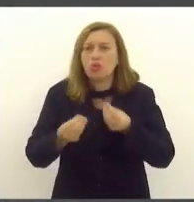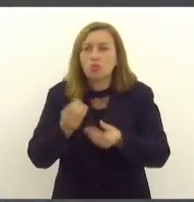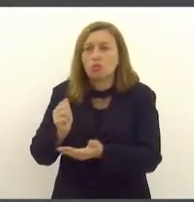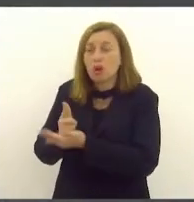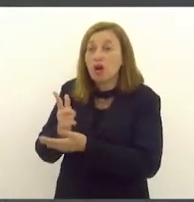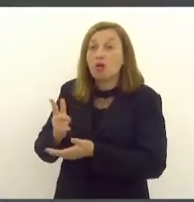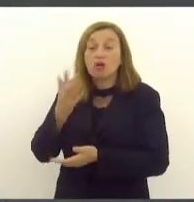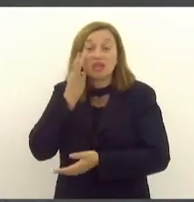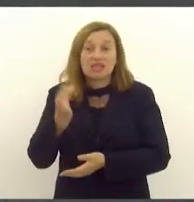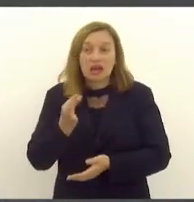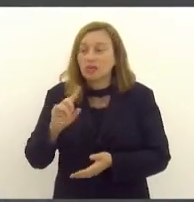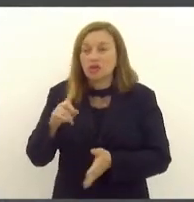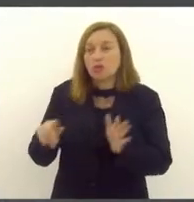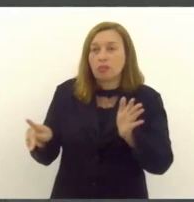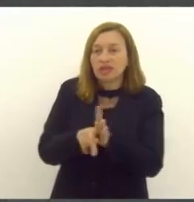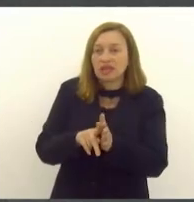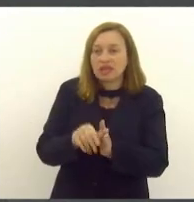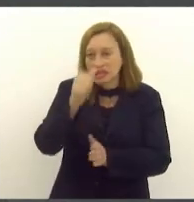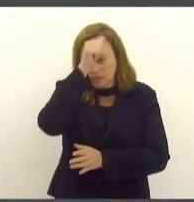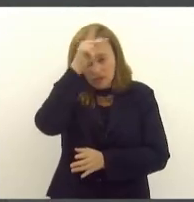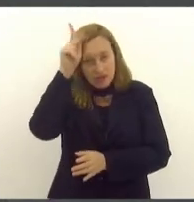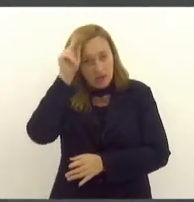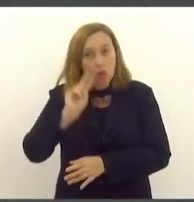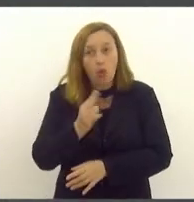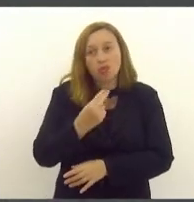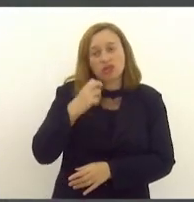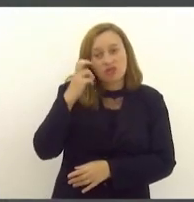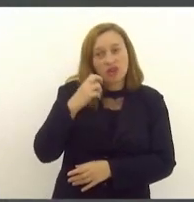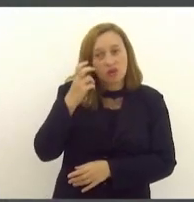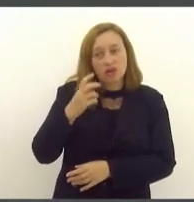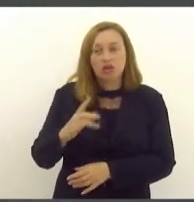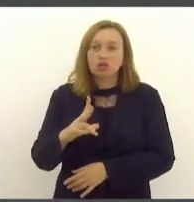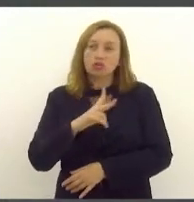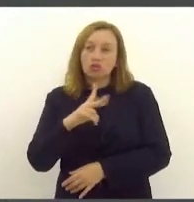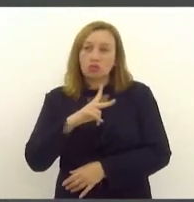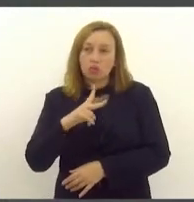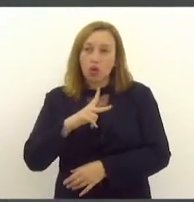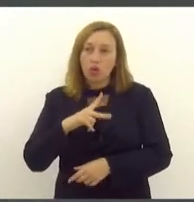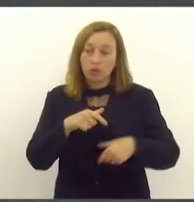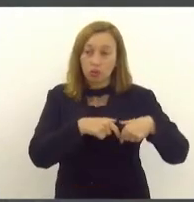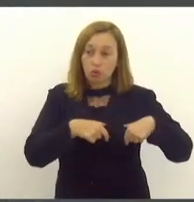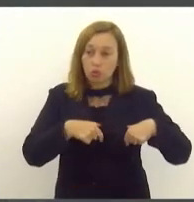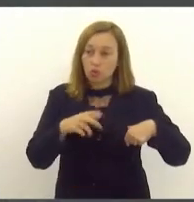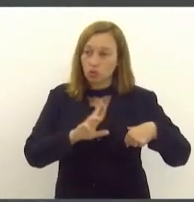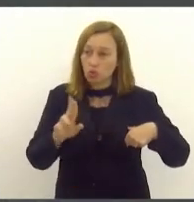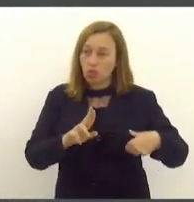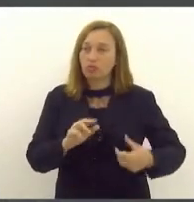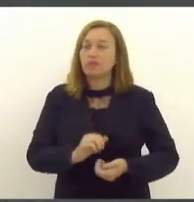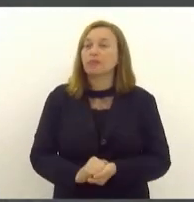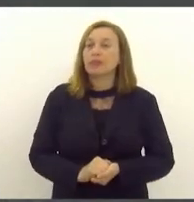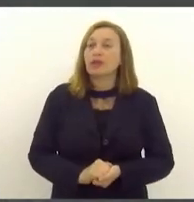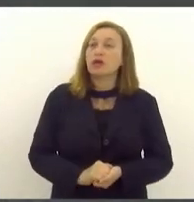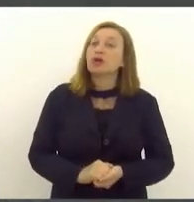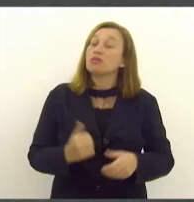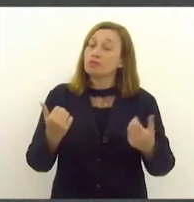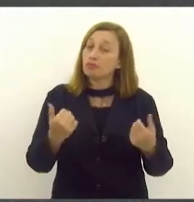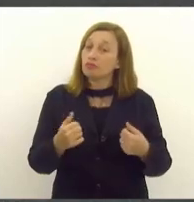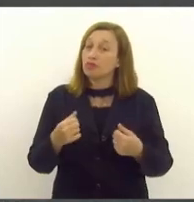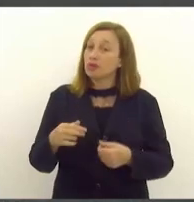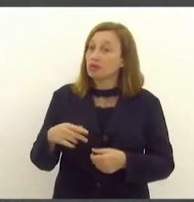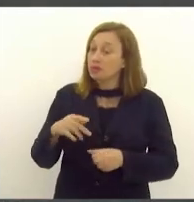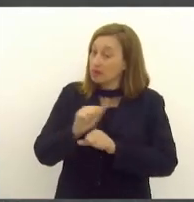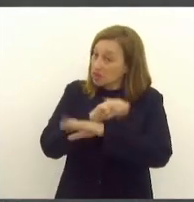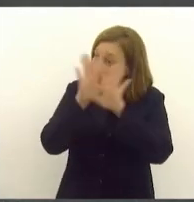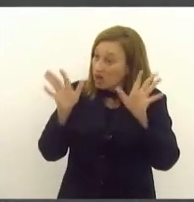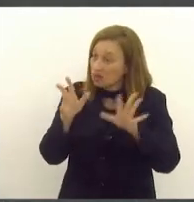se sabe é que não são agentes públicos ou tem vergonha da própria farda o que Eu presumo ser senhor presidente é o que se torna mais visível